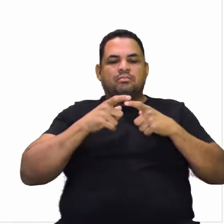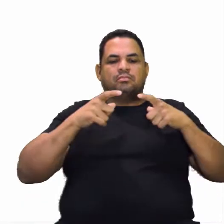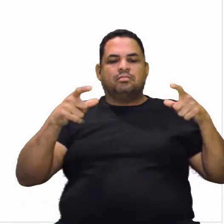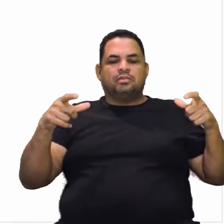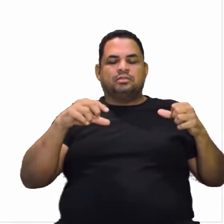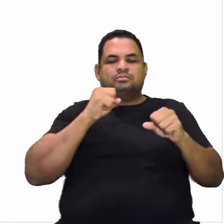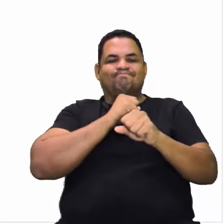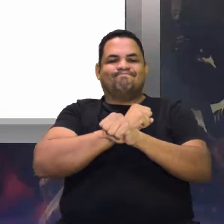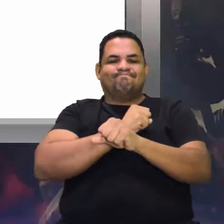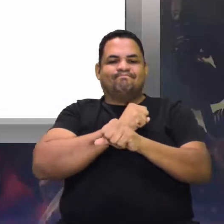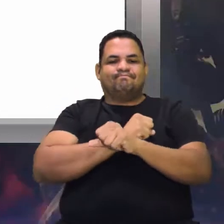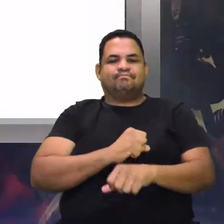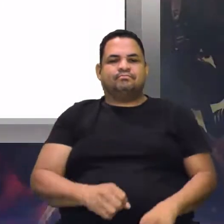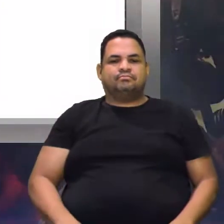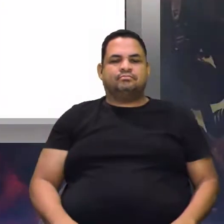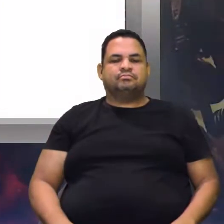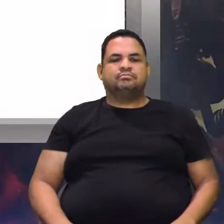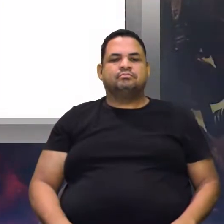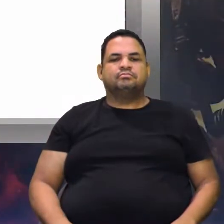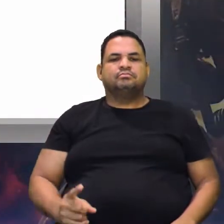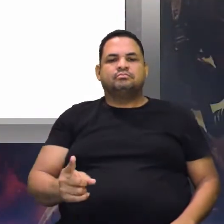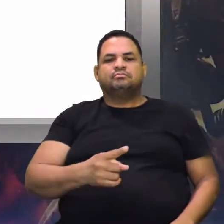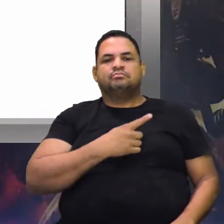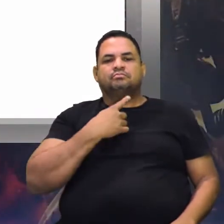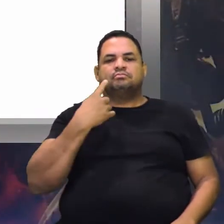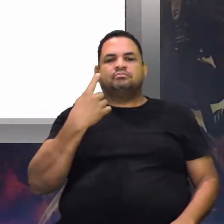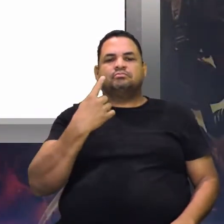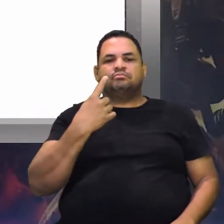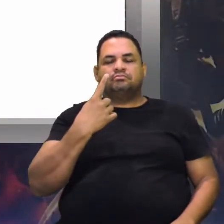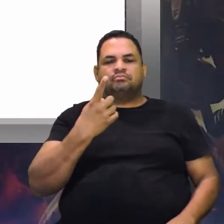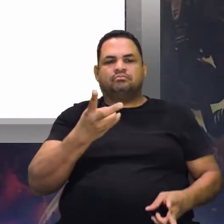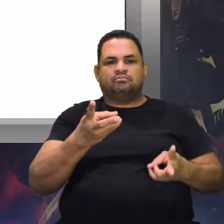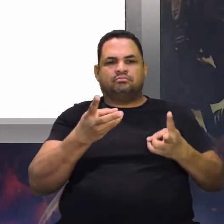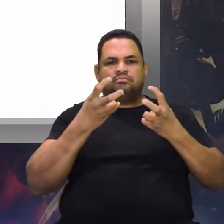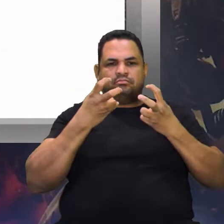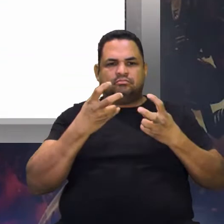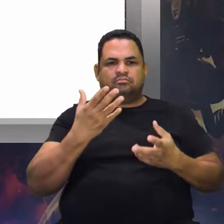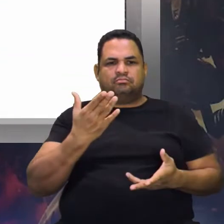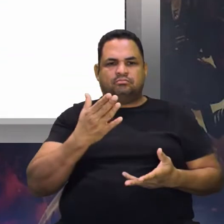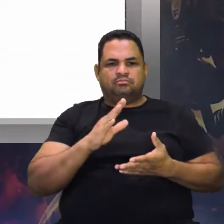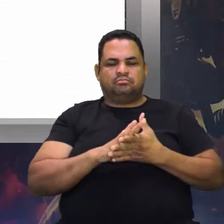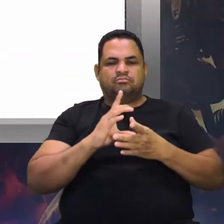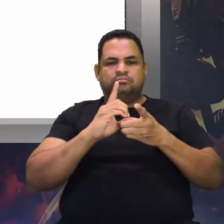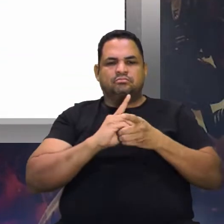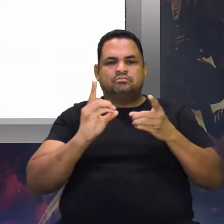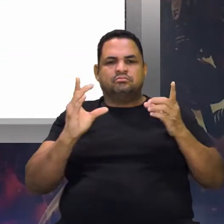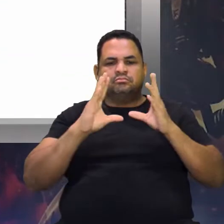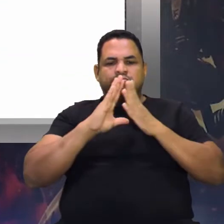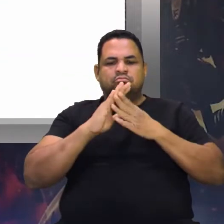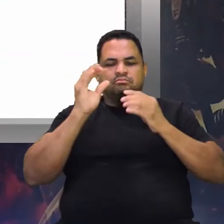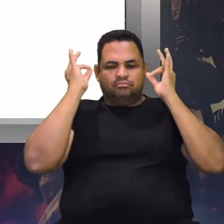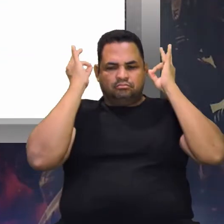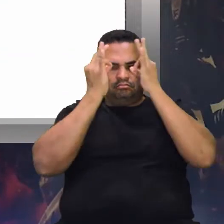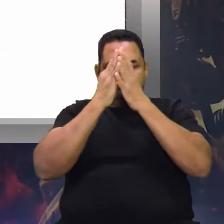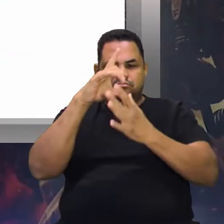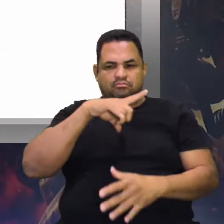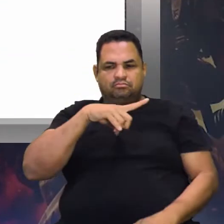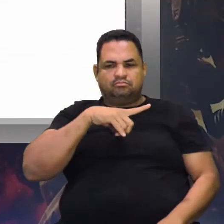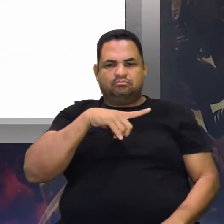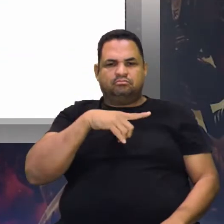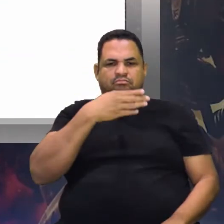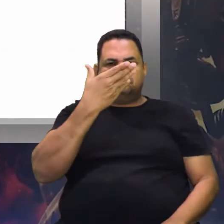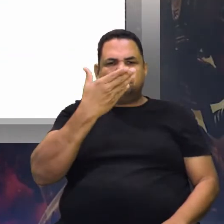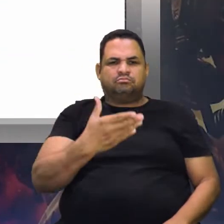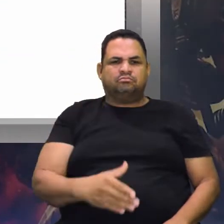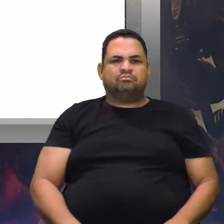escrava. Então, nós já vamos perceber que democracia em Atenas ela tem um complicador